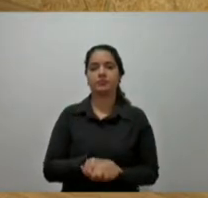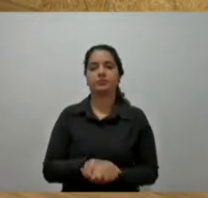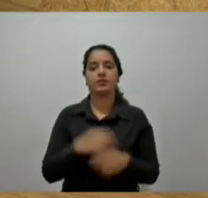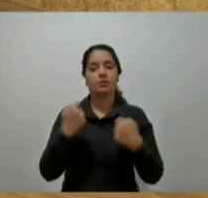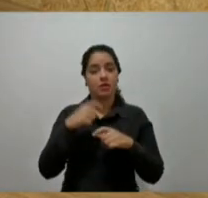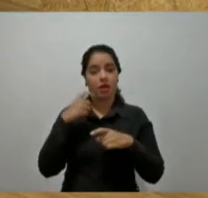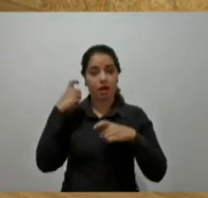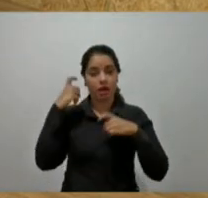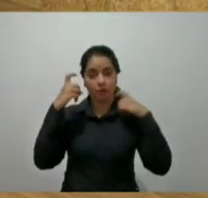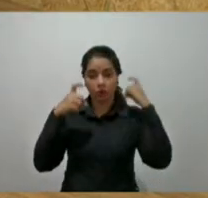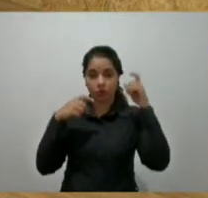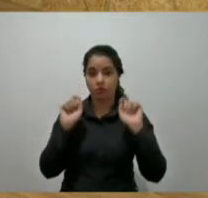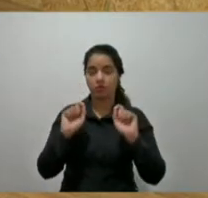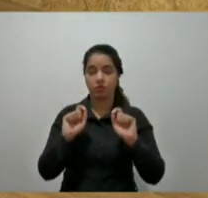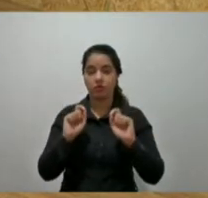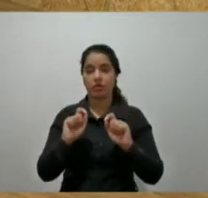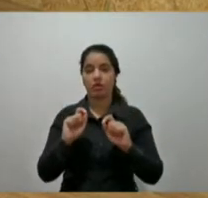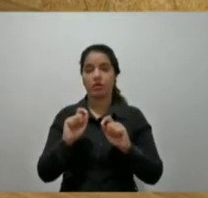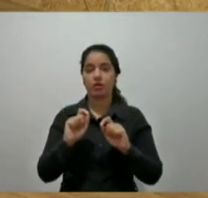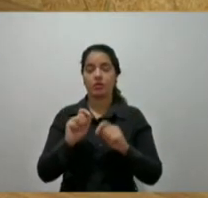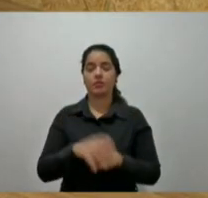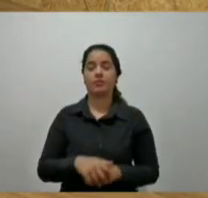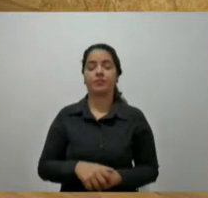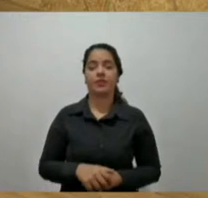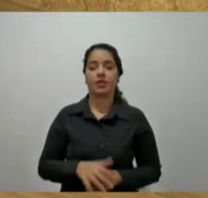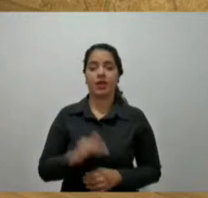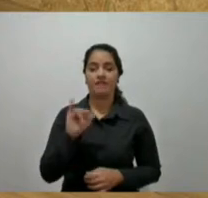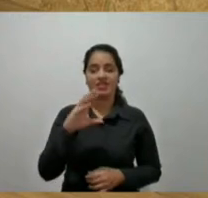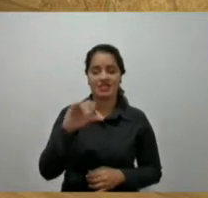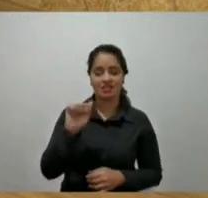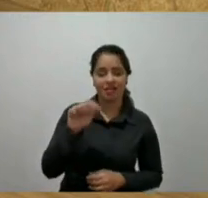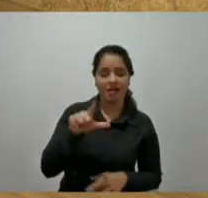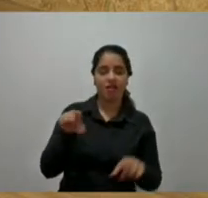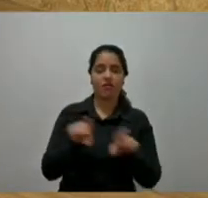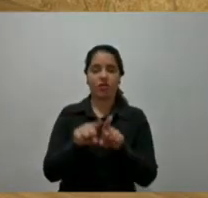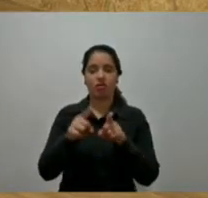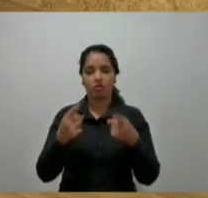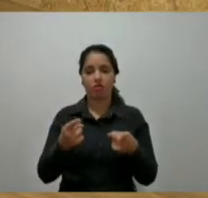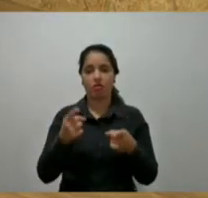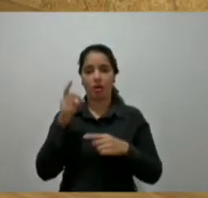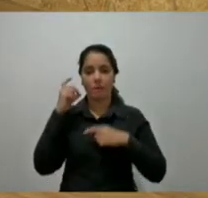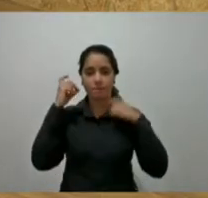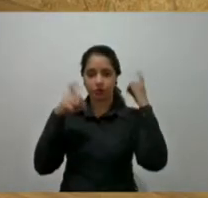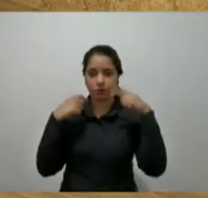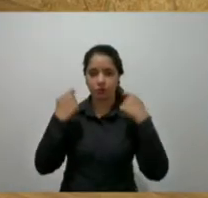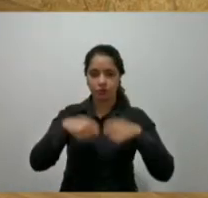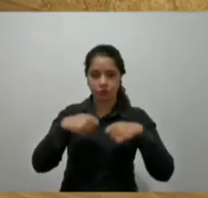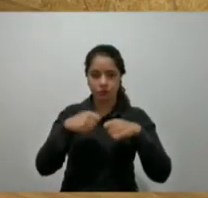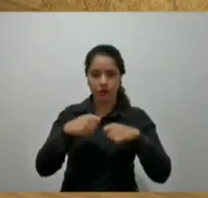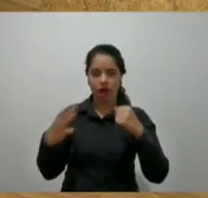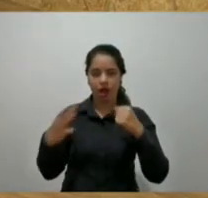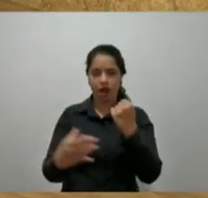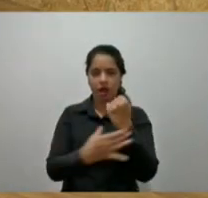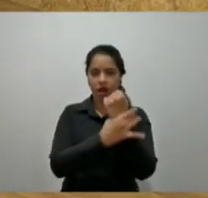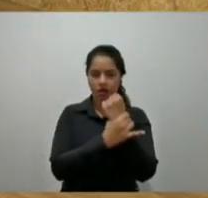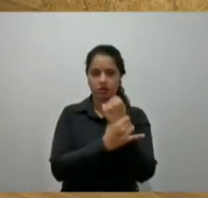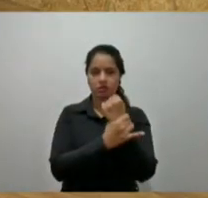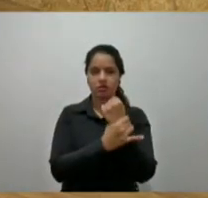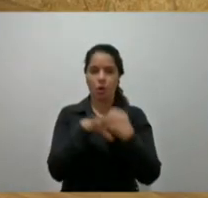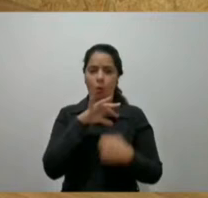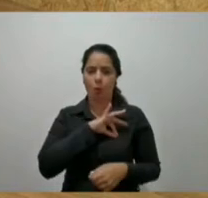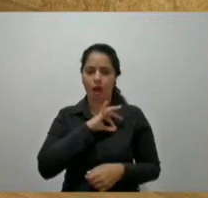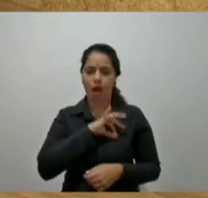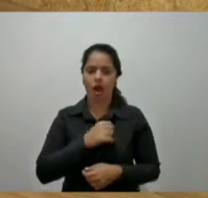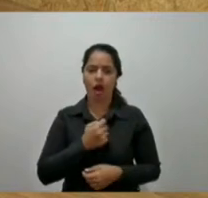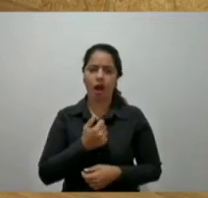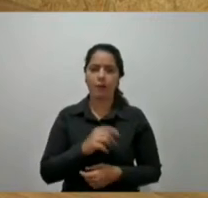que é outra grande preocupação, mas tem uma grande preocupação que é o seguinte, você tem sim que garantir a renda mínima, mas você precisa garantir a